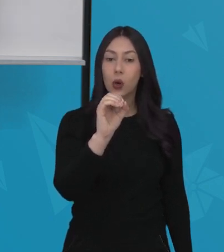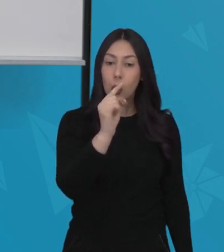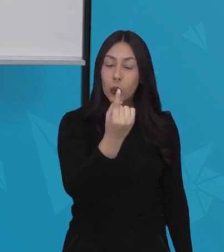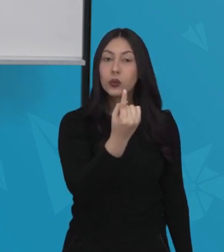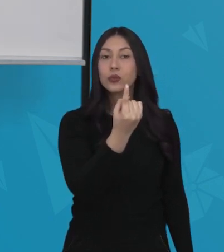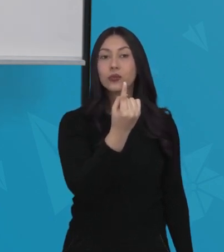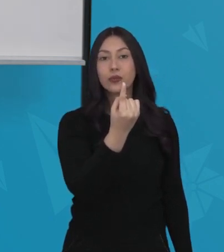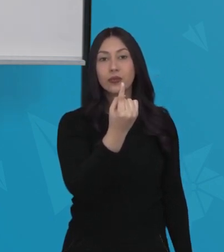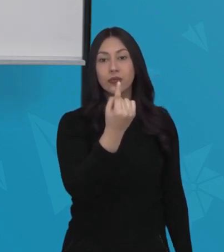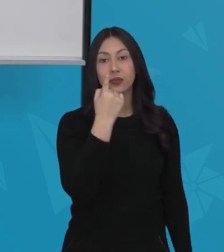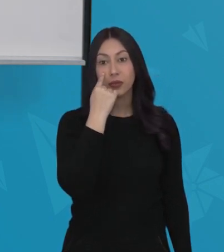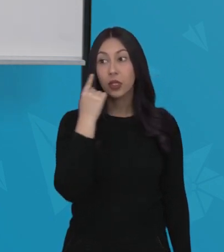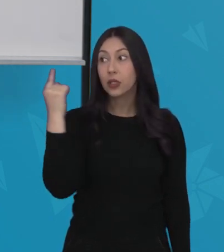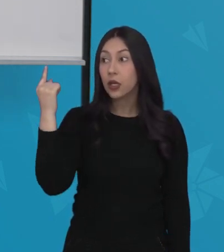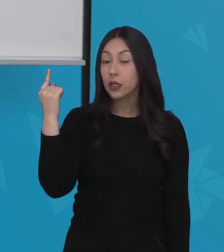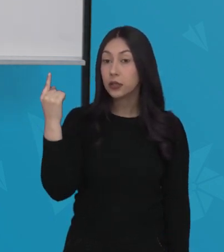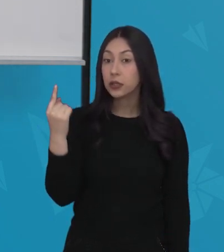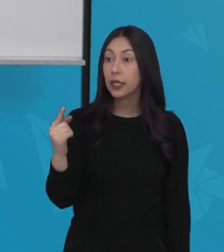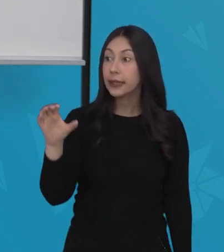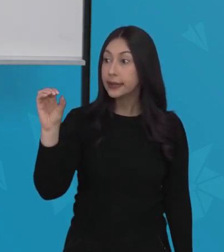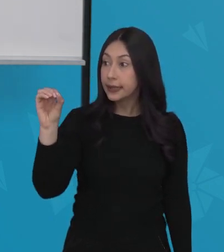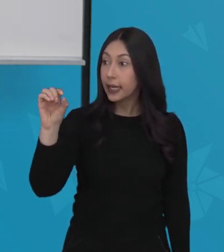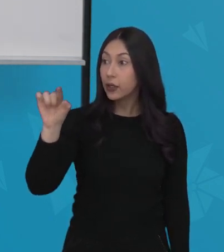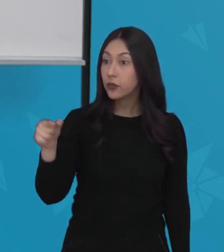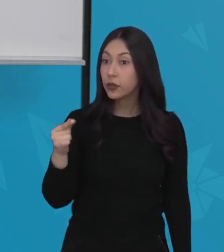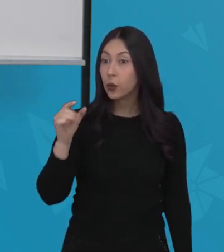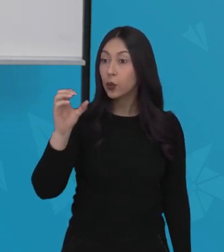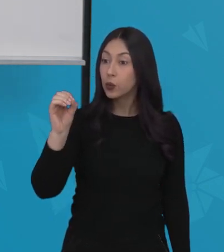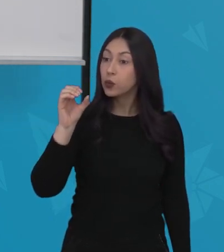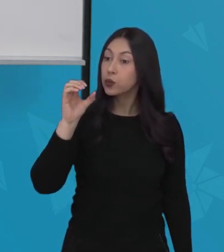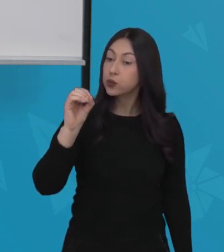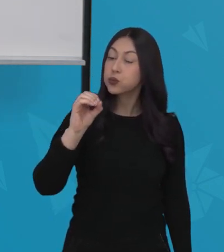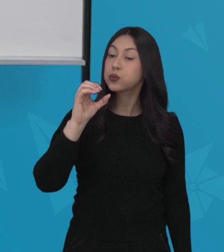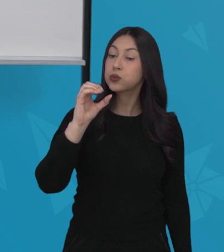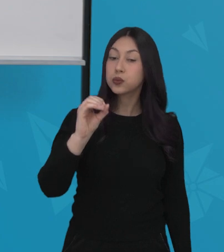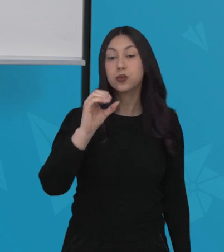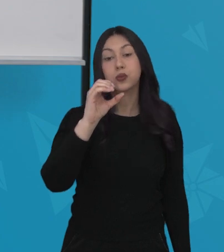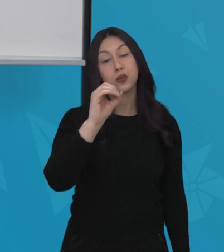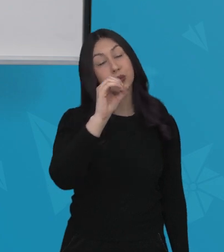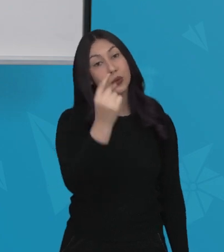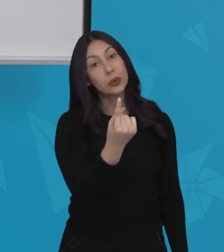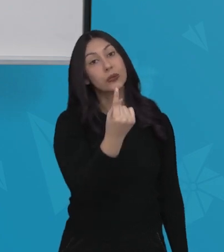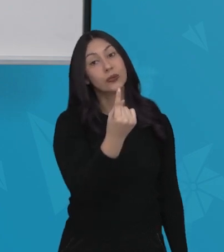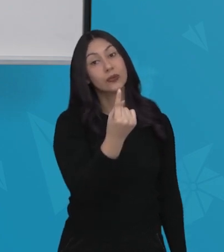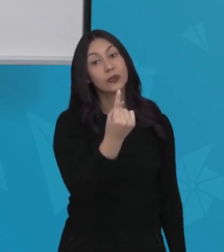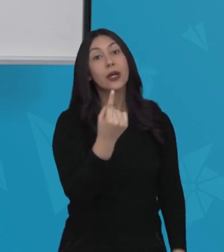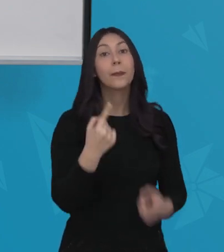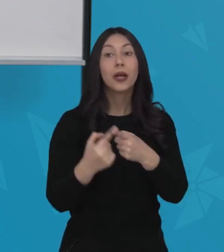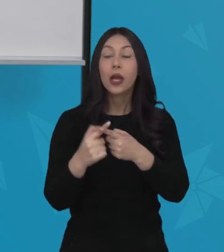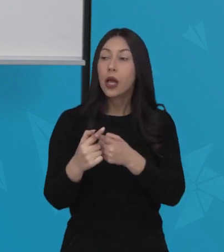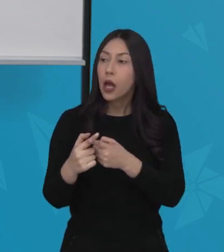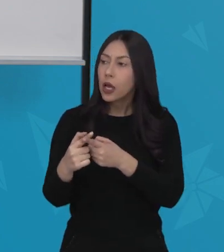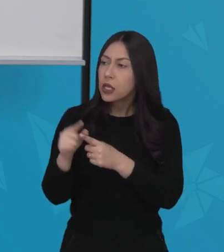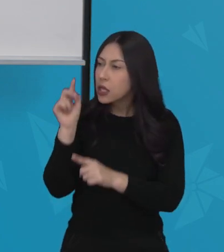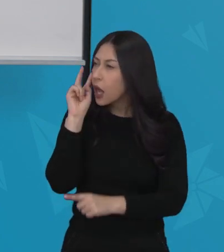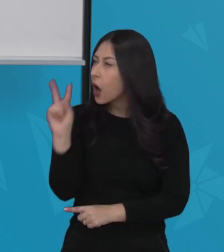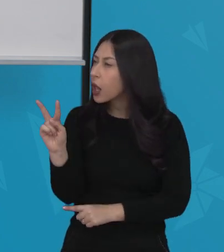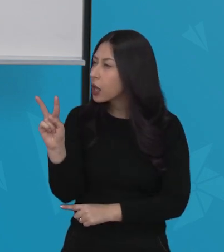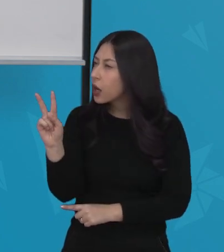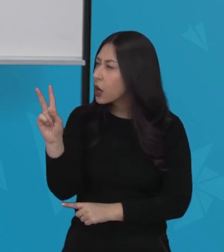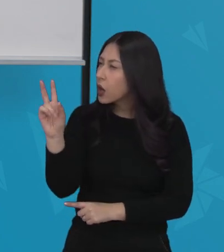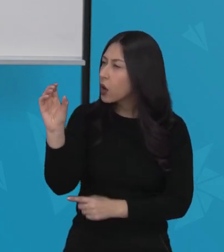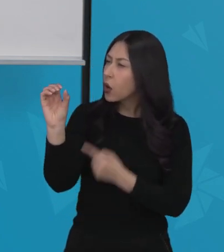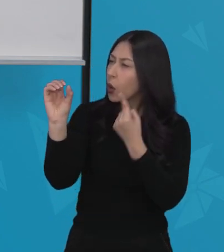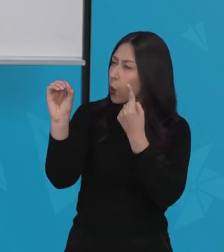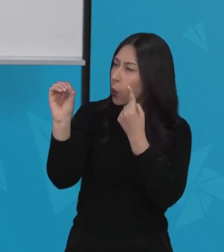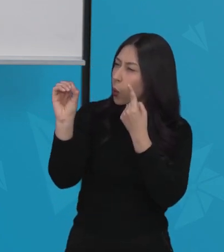0,00001. É isso que a gente tem justamente. Porque na prática, a gente tem aqui, ó, 5 zeros à esquerda. Quando a